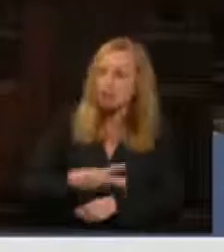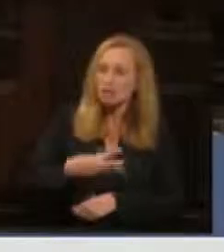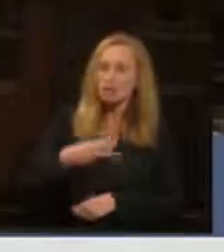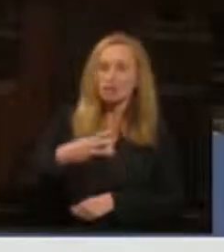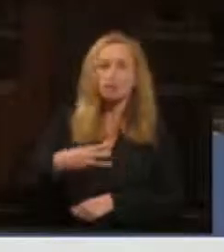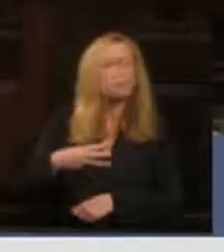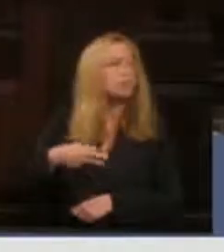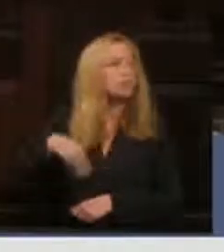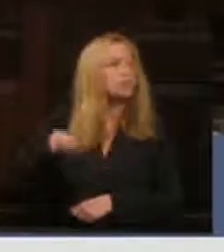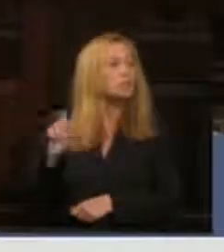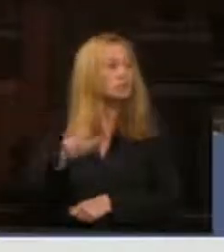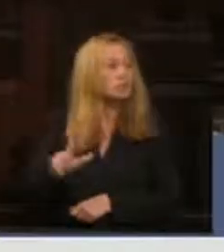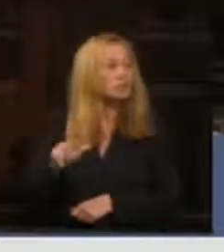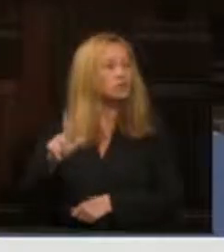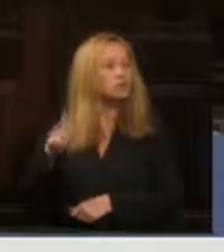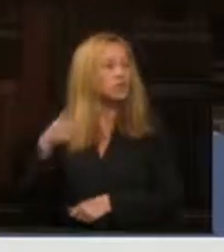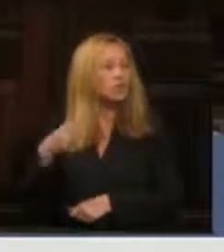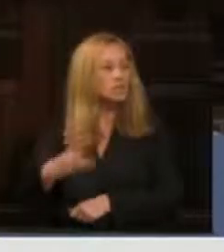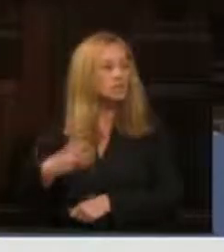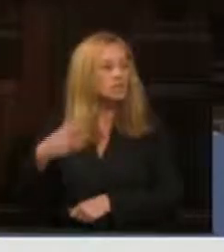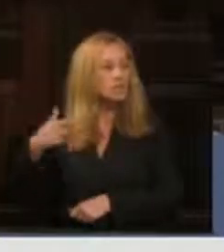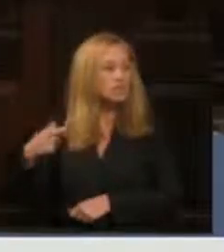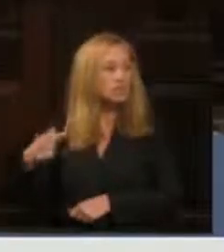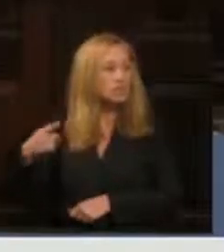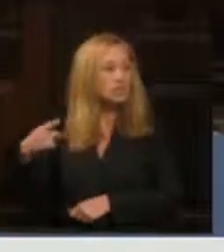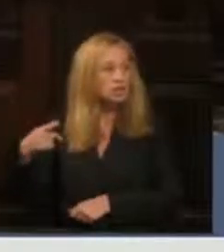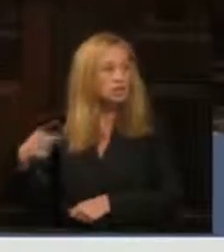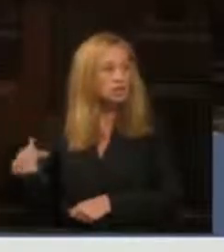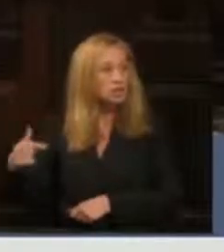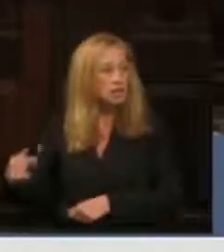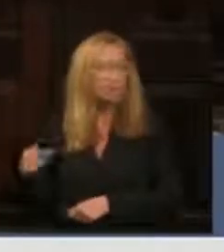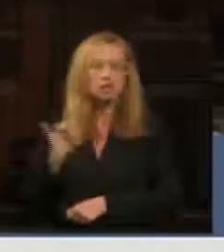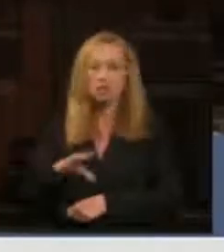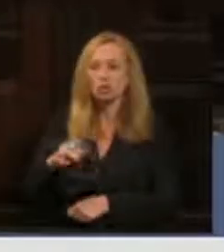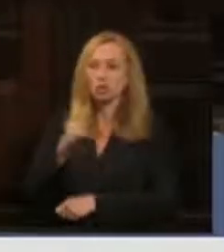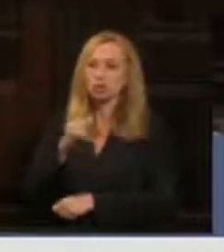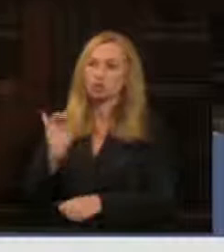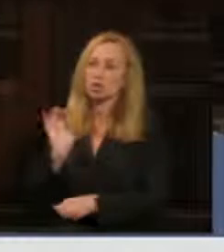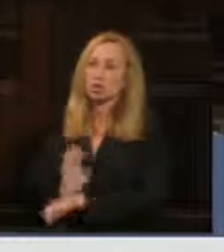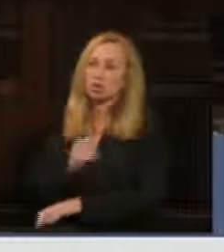13.347 casos somente no estado do Rio de Janeiro.